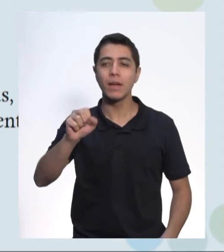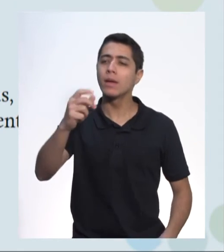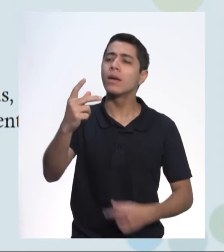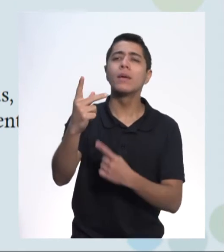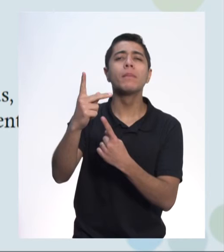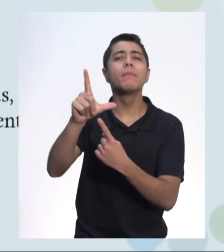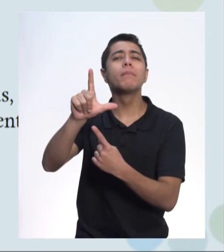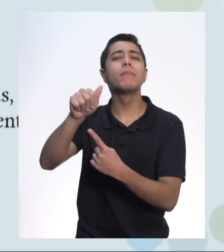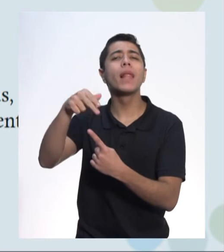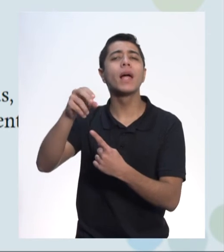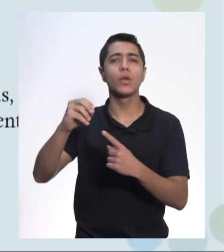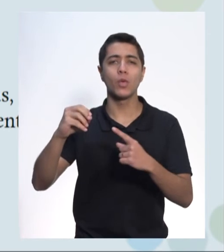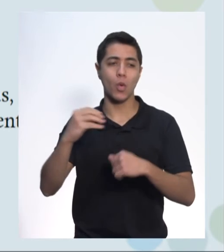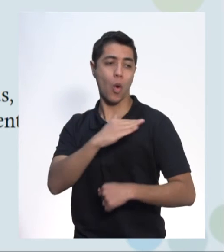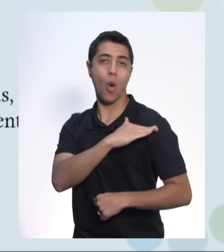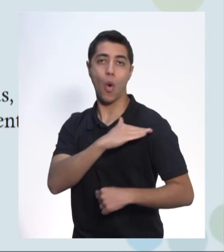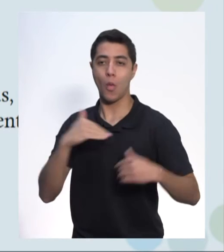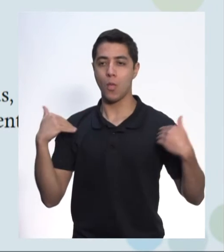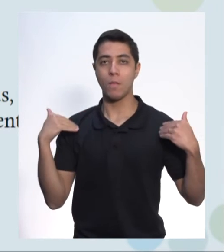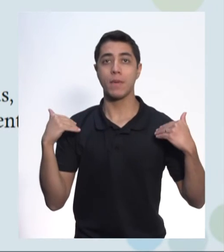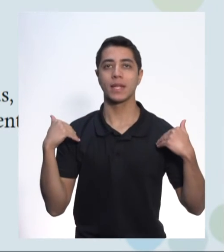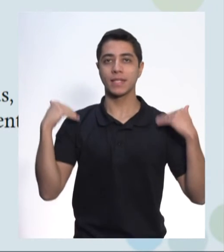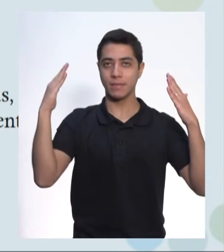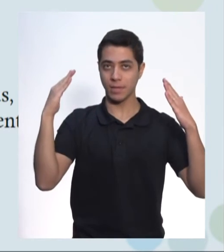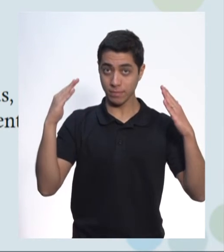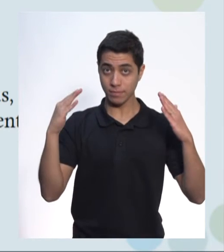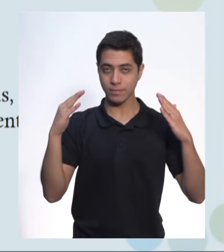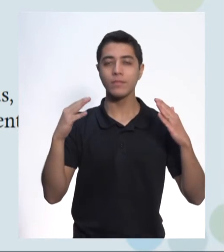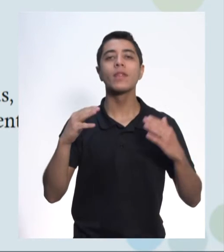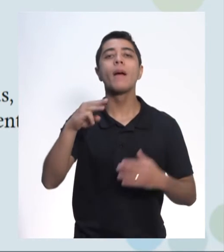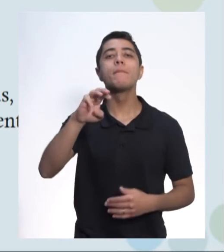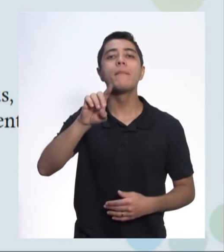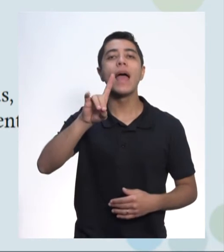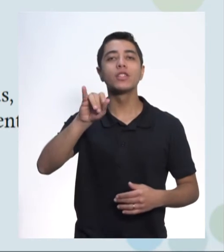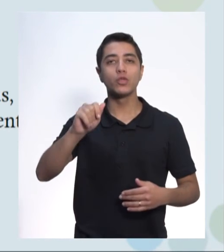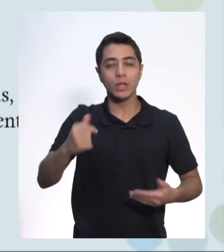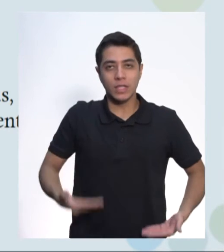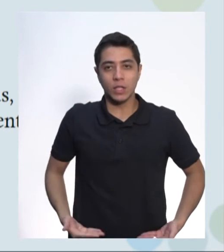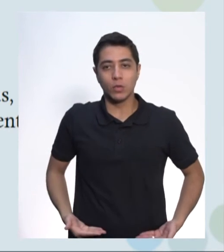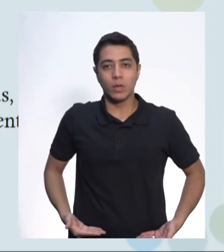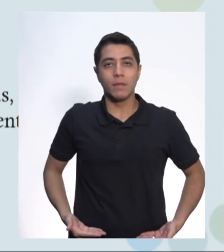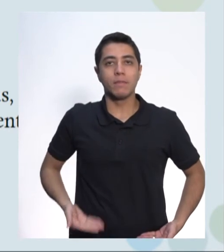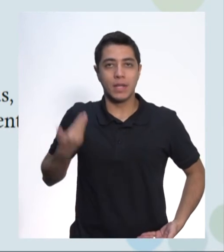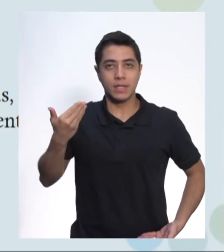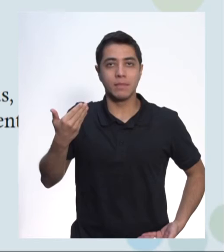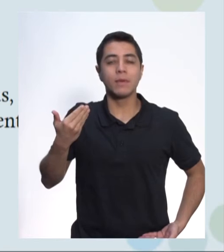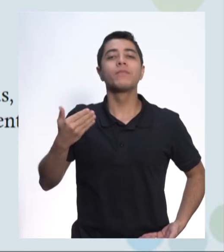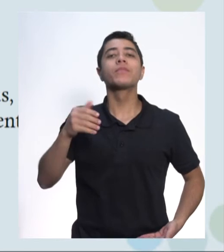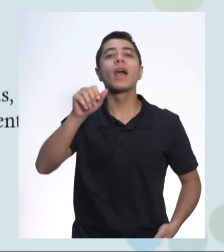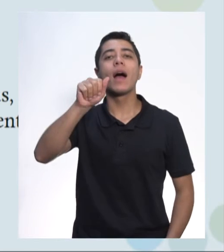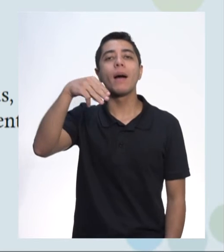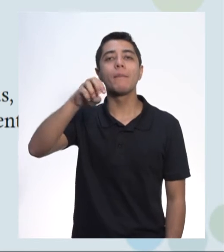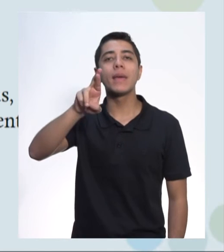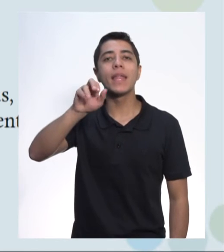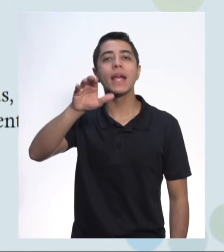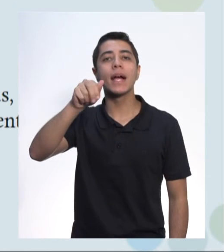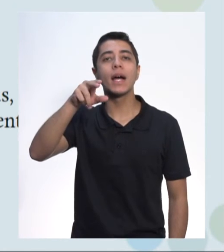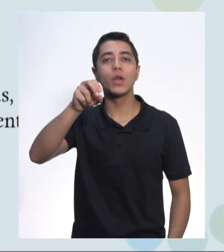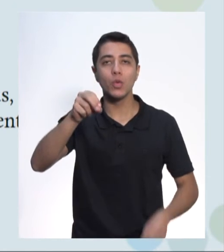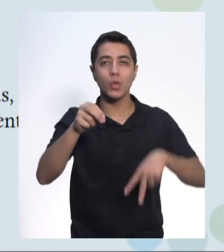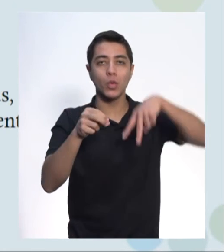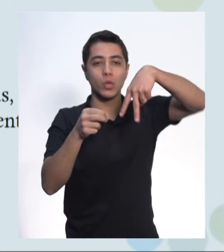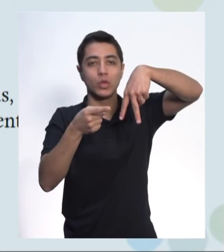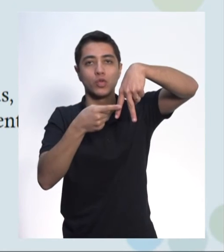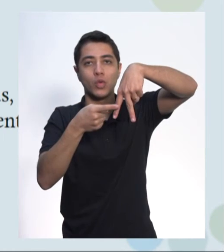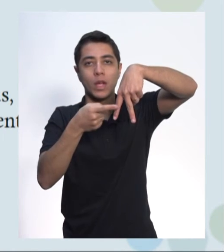plano médio, da cintura para cima, plano americano, do joelho para cima e plano detalhe. Então, esses planos